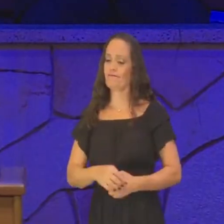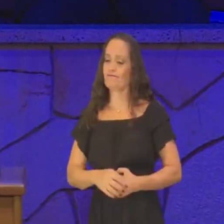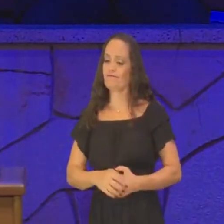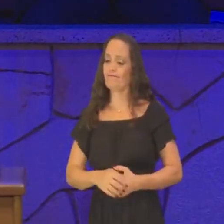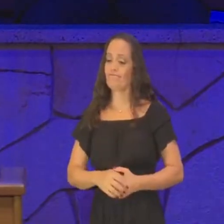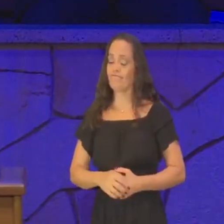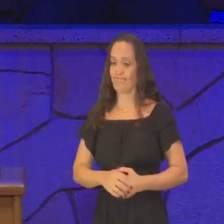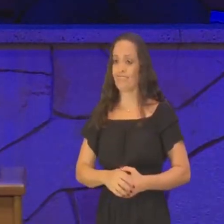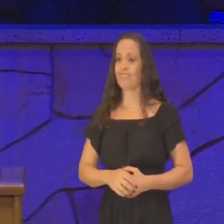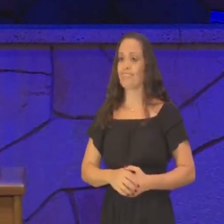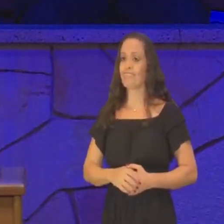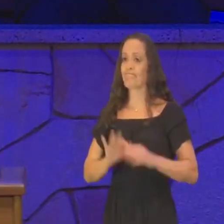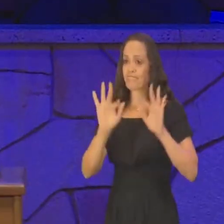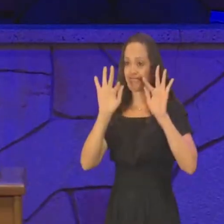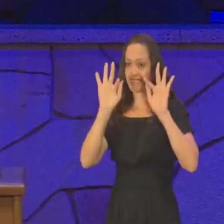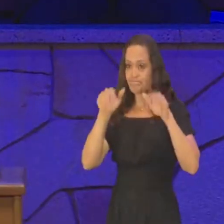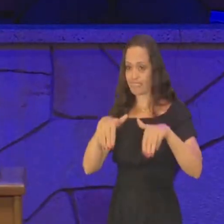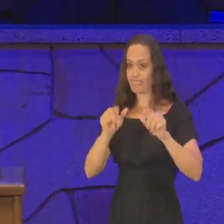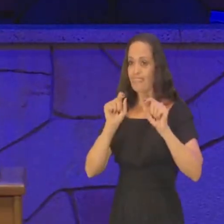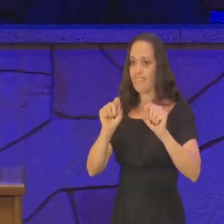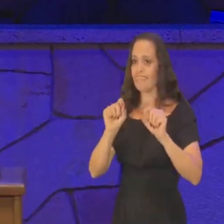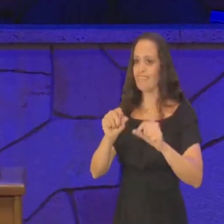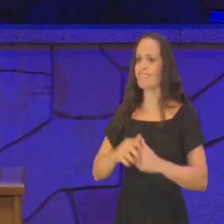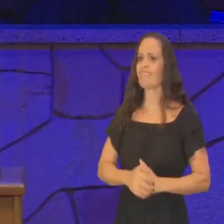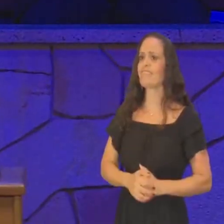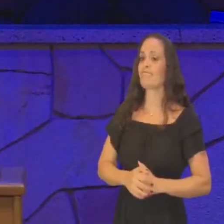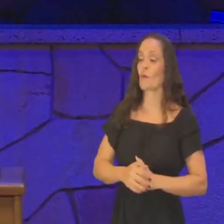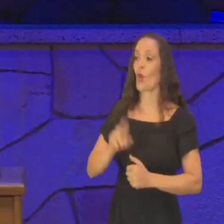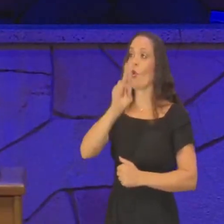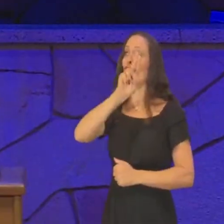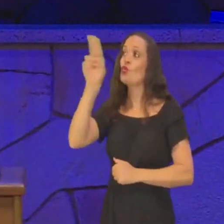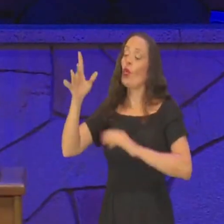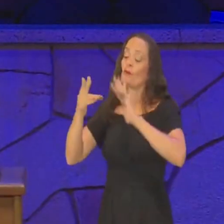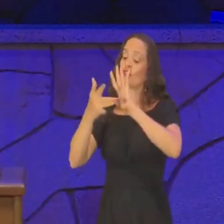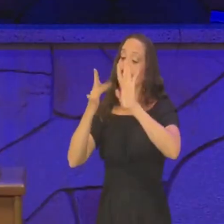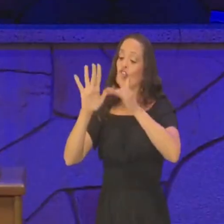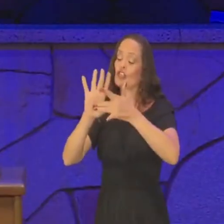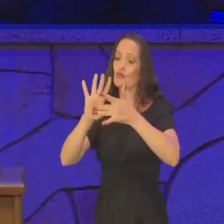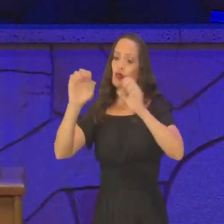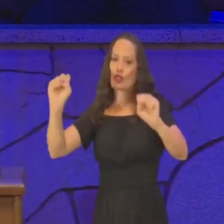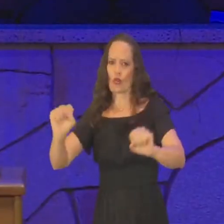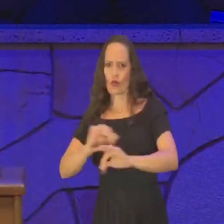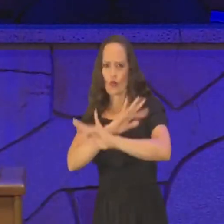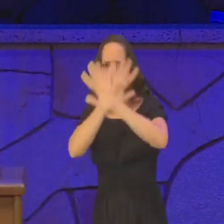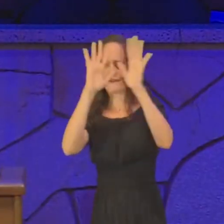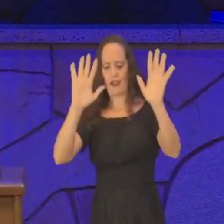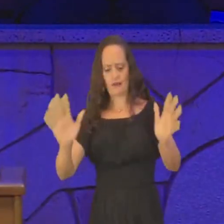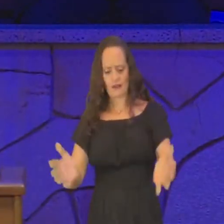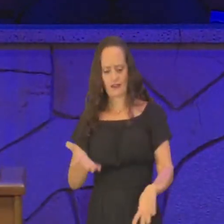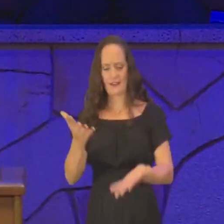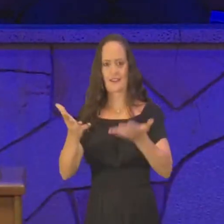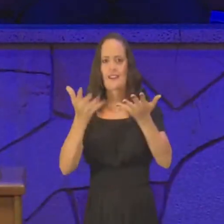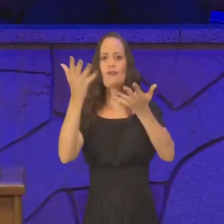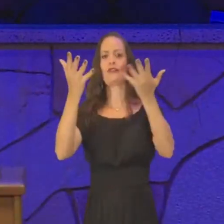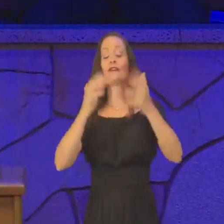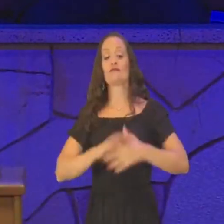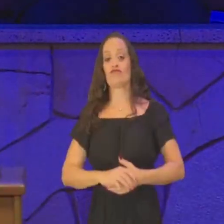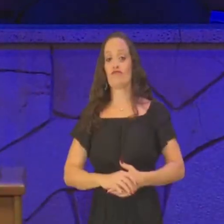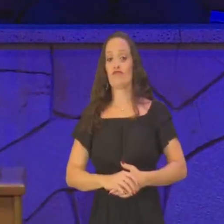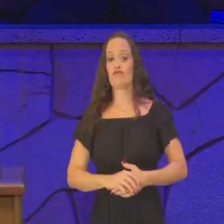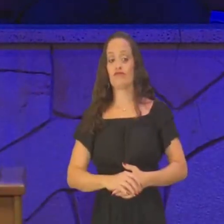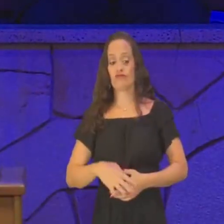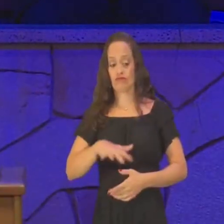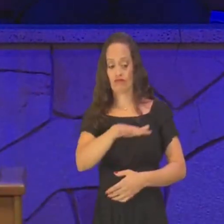Por fim, então, o nome de Cristo foi glorificado, o nome de Deus foi exaltado. Os